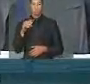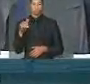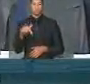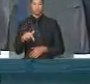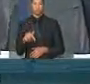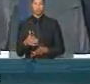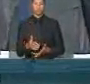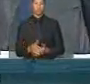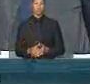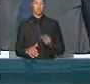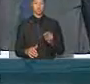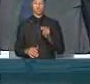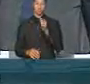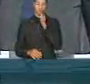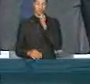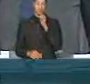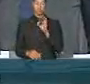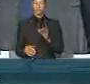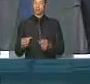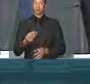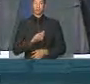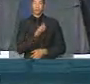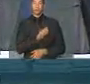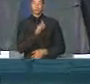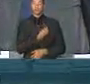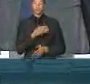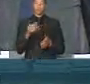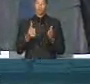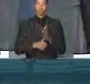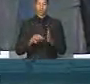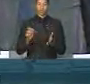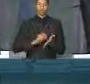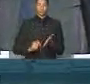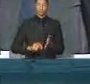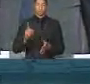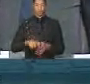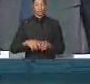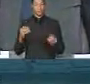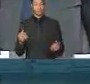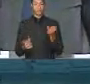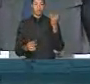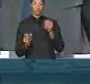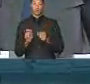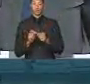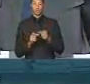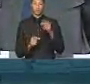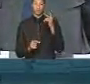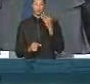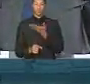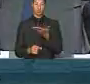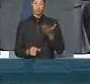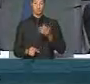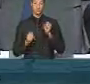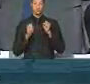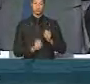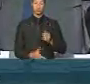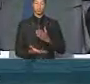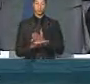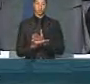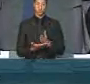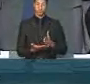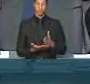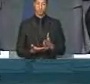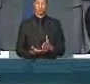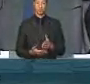senadoras que não registraram as presenças é importante que o façam para que nós possamos começar